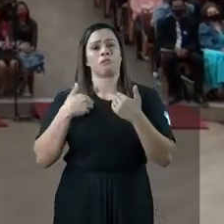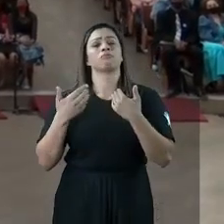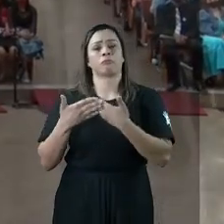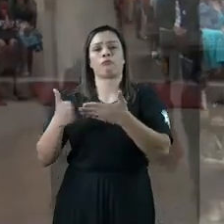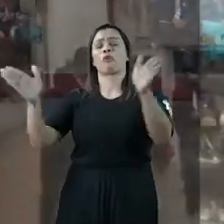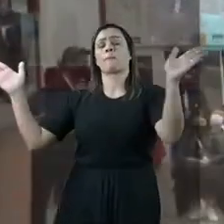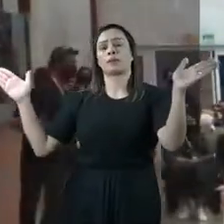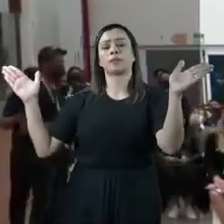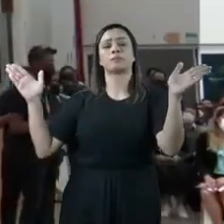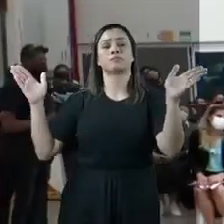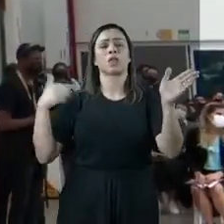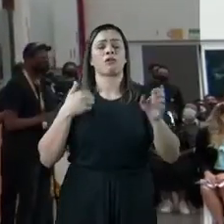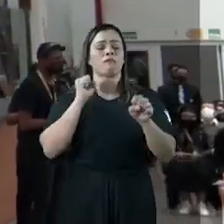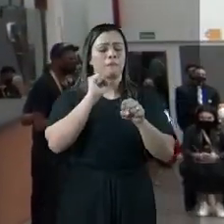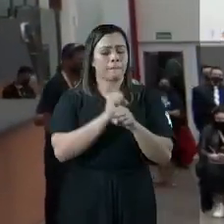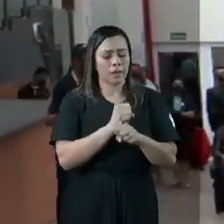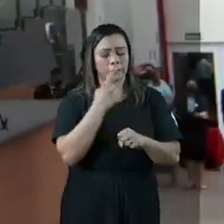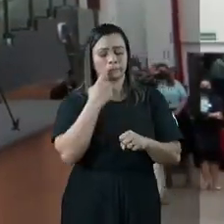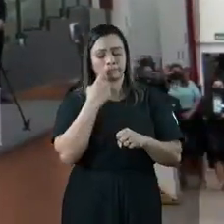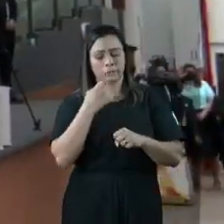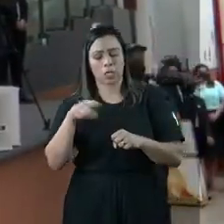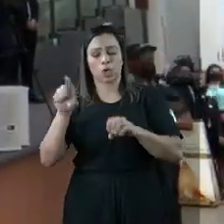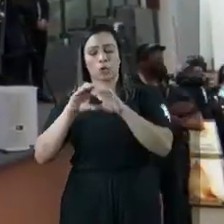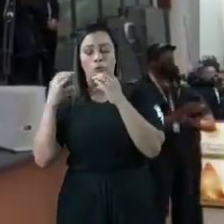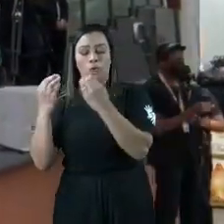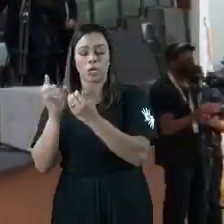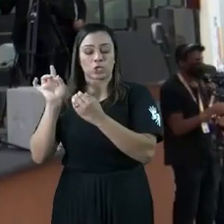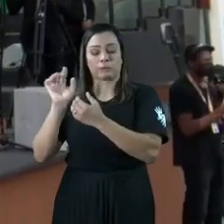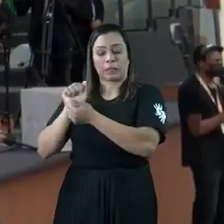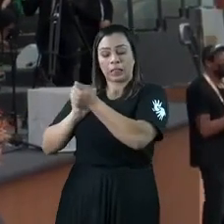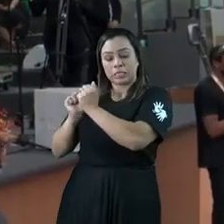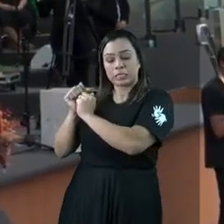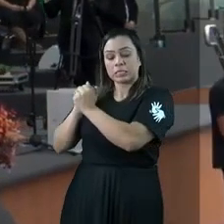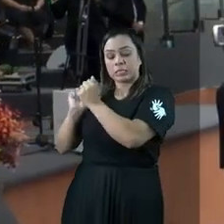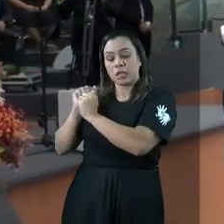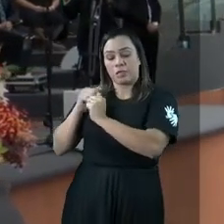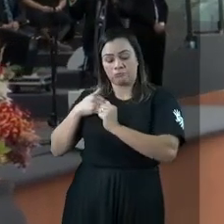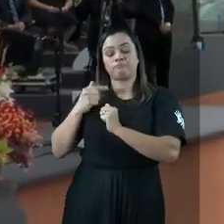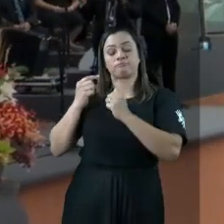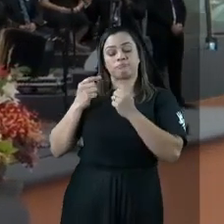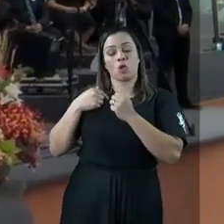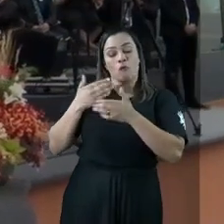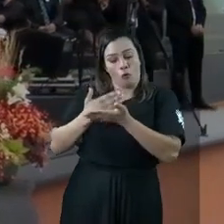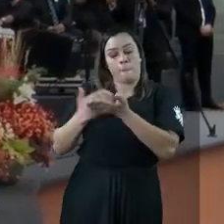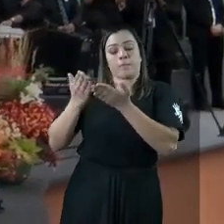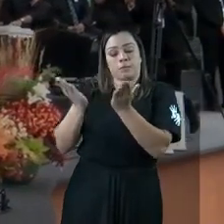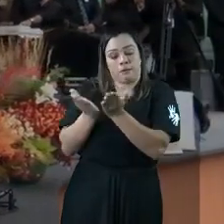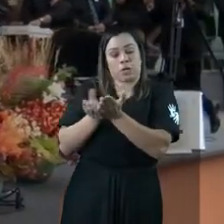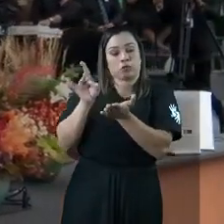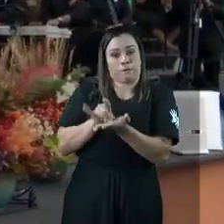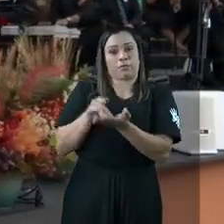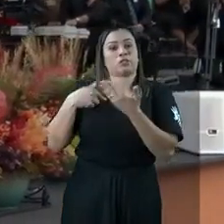para deixar ele entrar. Vou parar de ir para o congresso para ficar beijando atrás dos muros. Vou virar crente e vou abrir a porta para ele